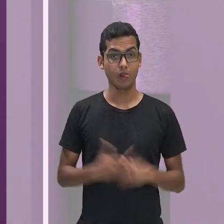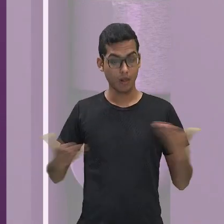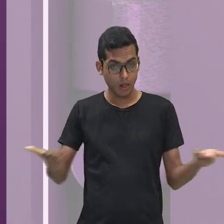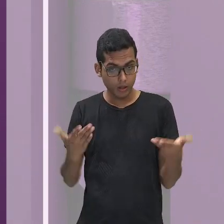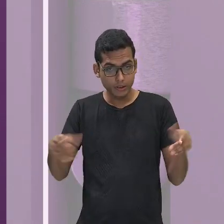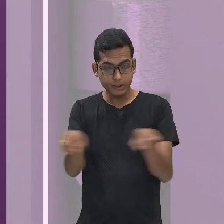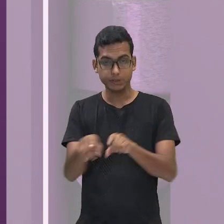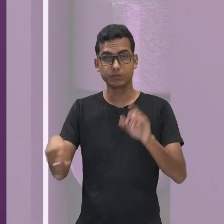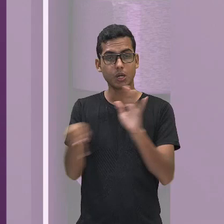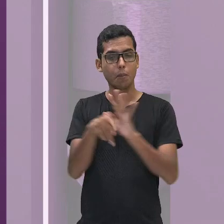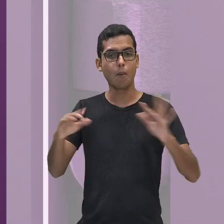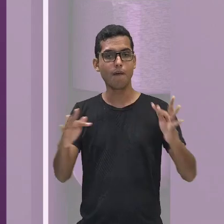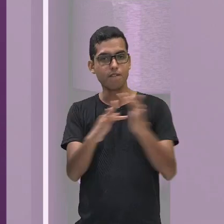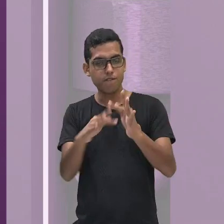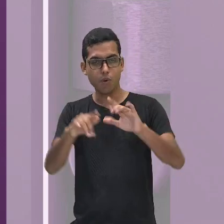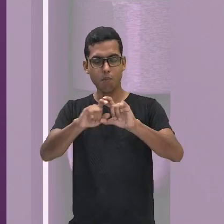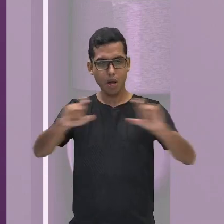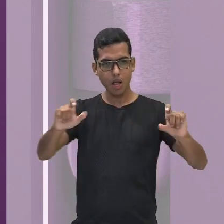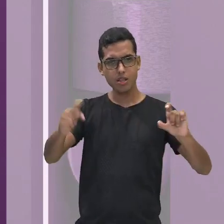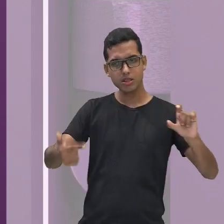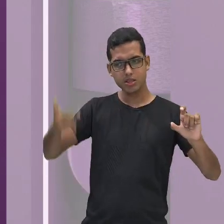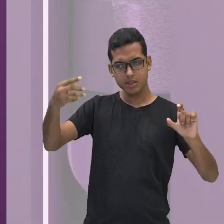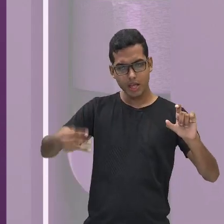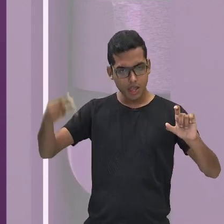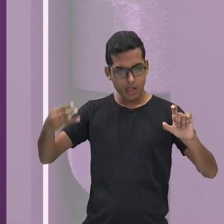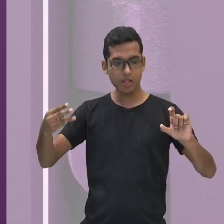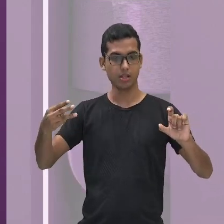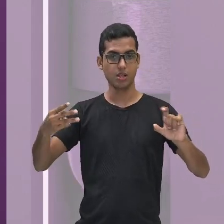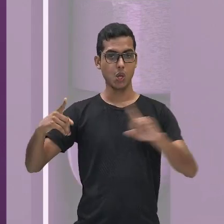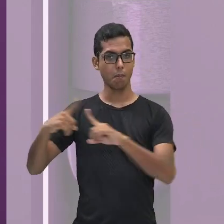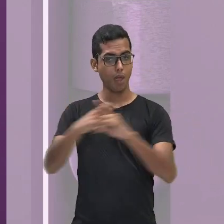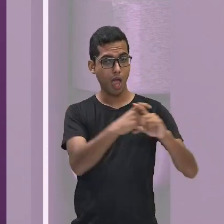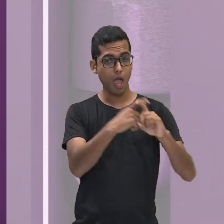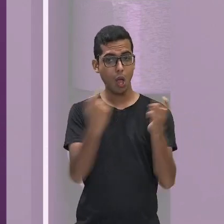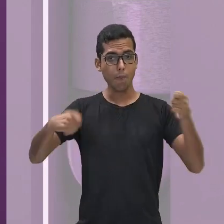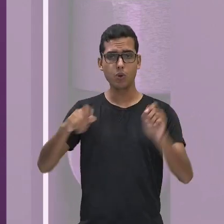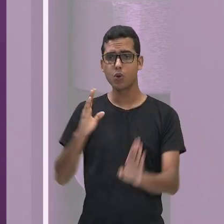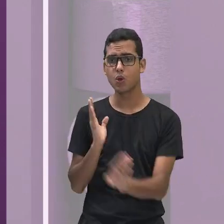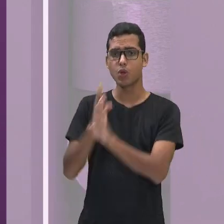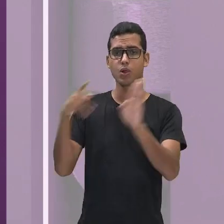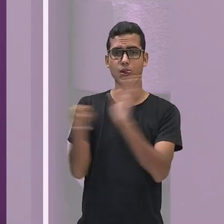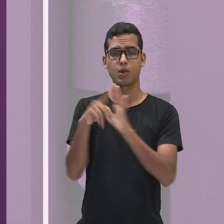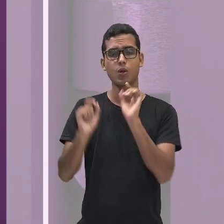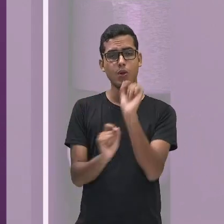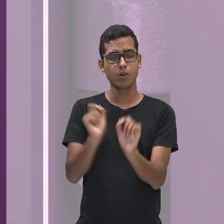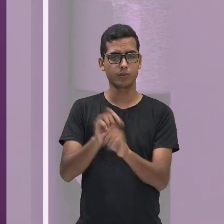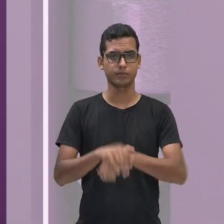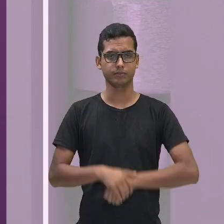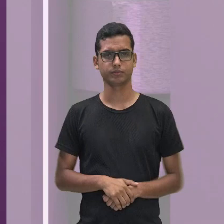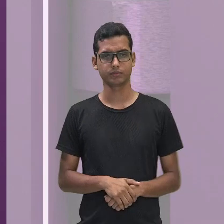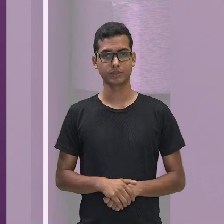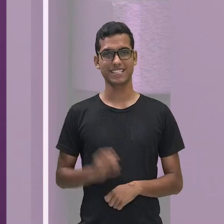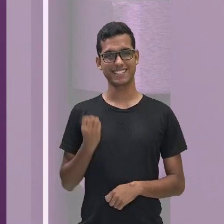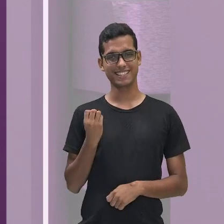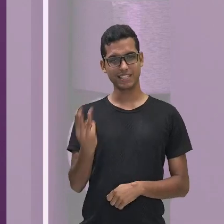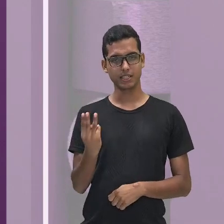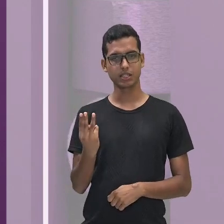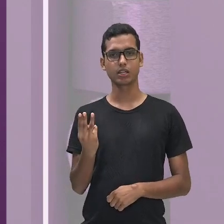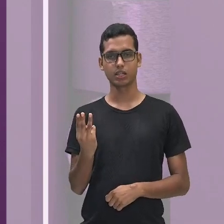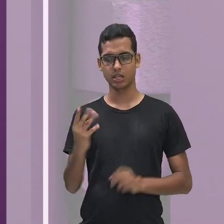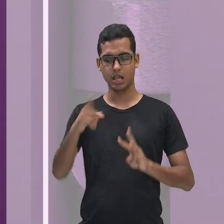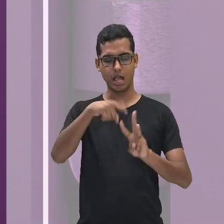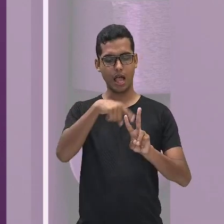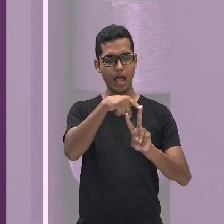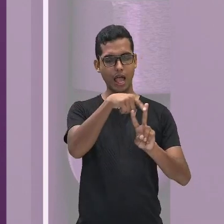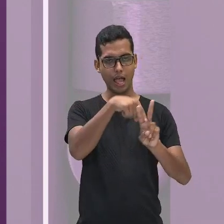função polinomial de grau 3 permite encontrar até no máximo 3 raízes, tá